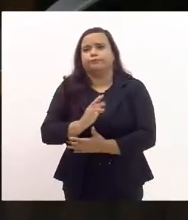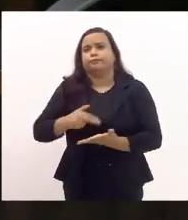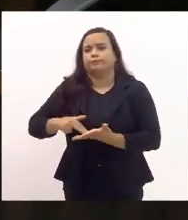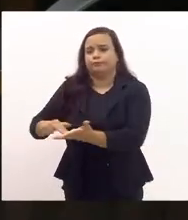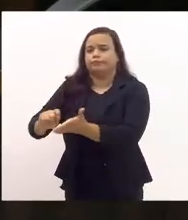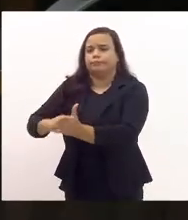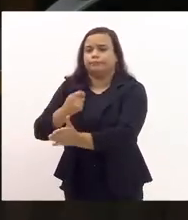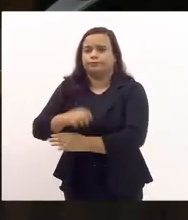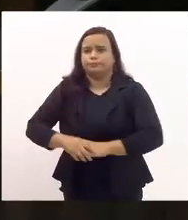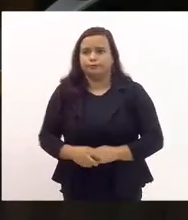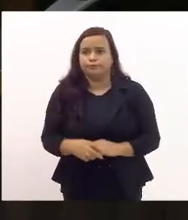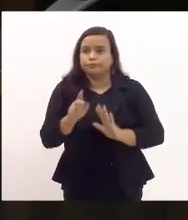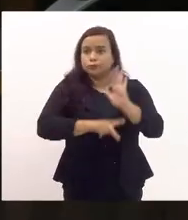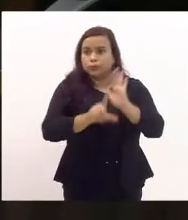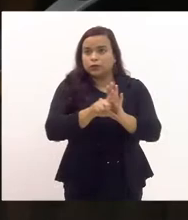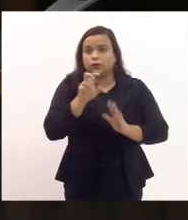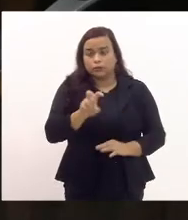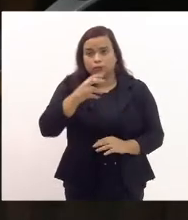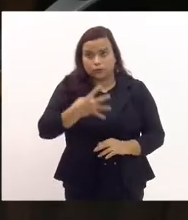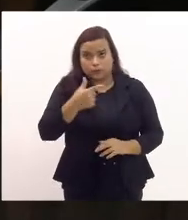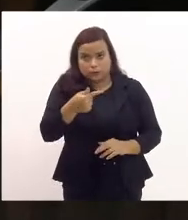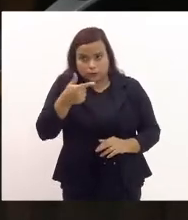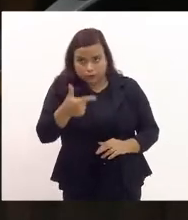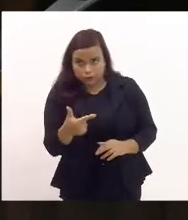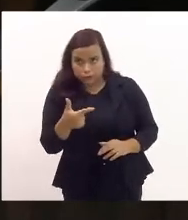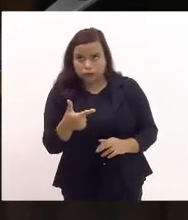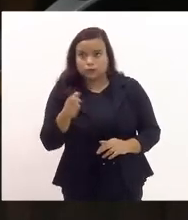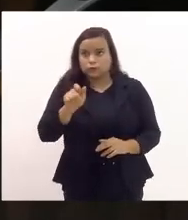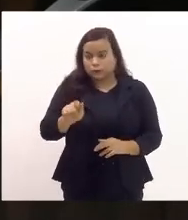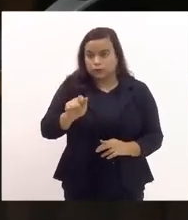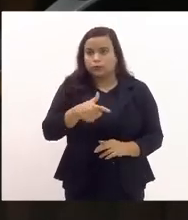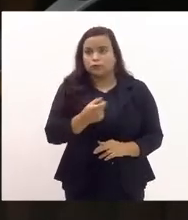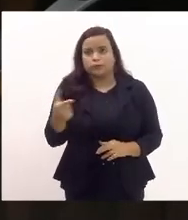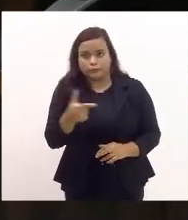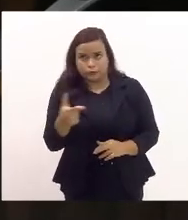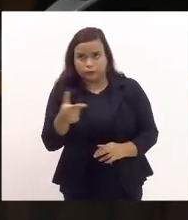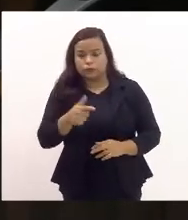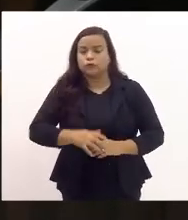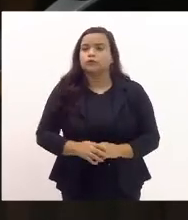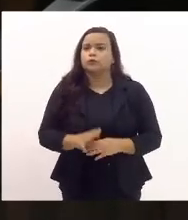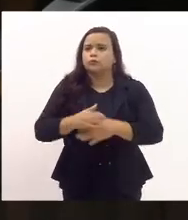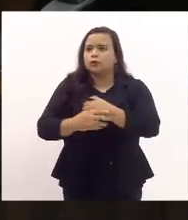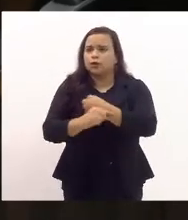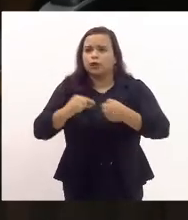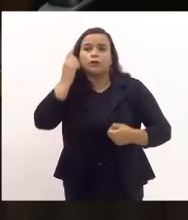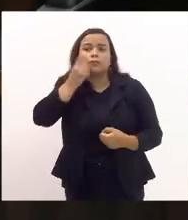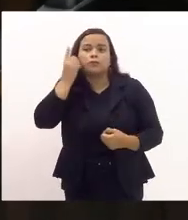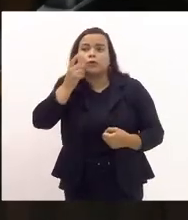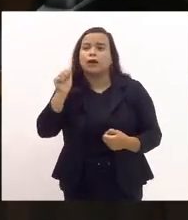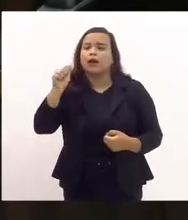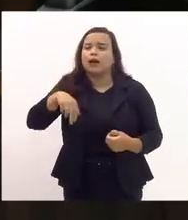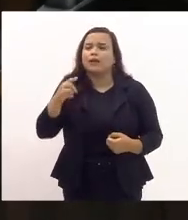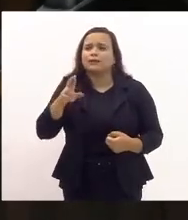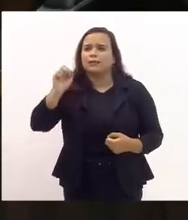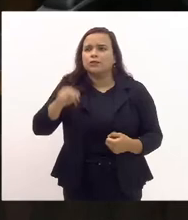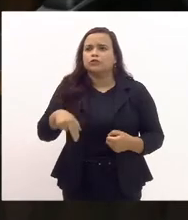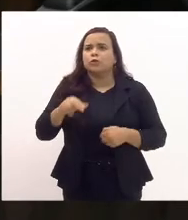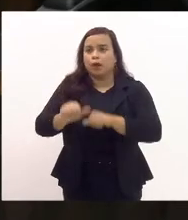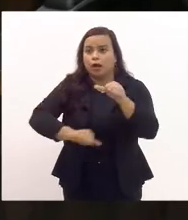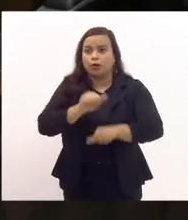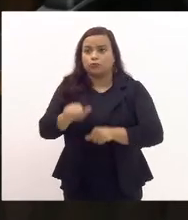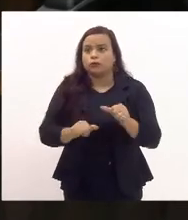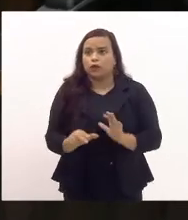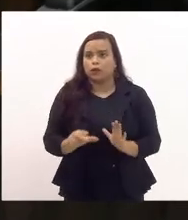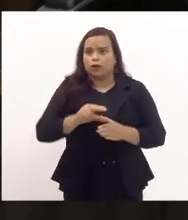vai autógrafo projeto de lei 5472 a de 22 o deputado Anderson Morais que altera o anexo